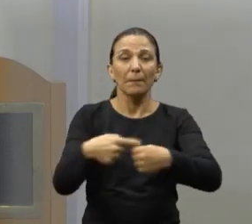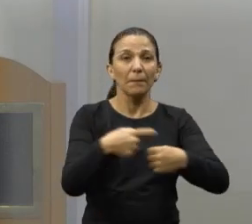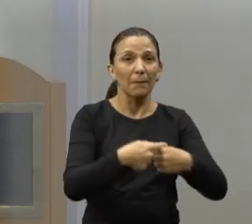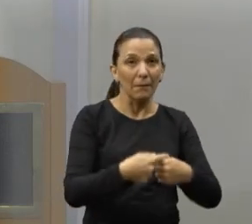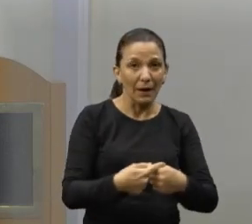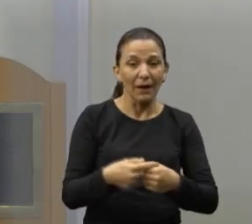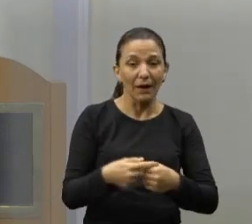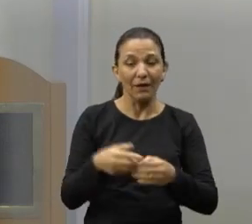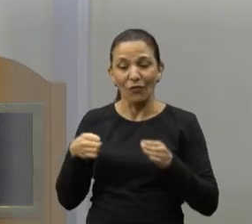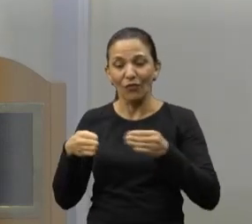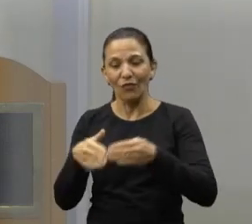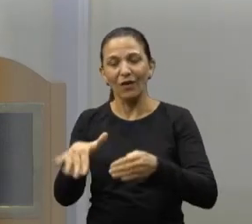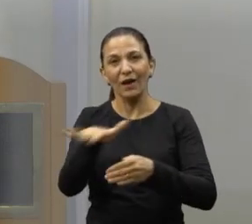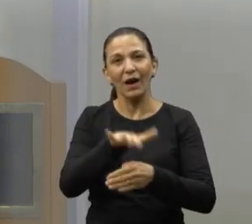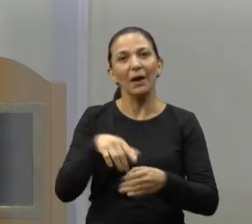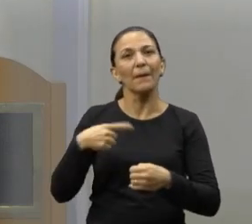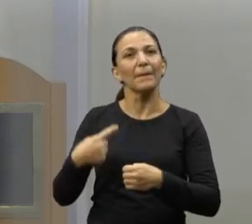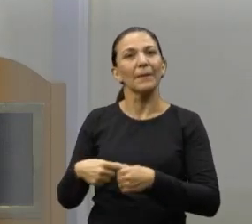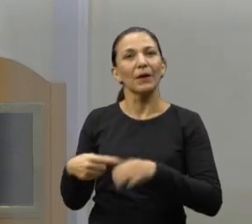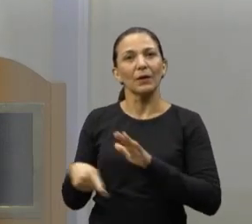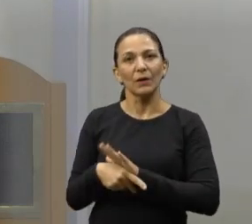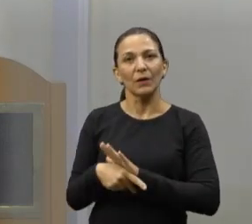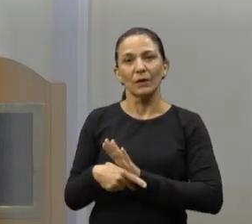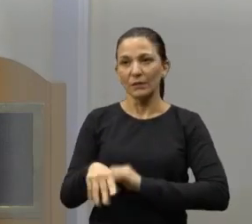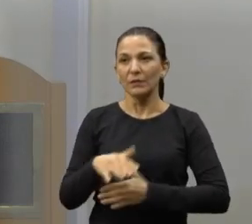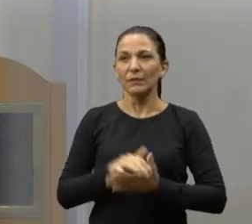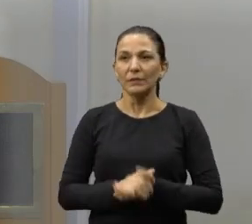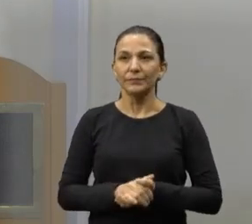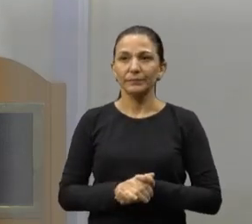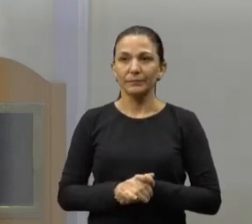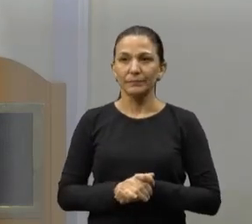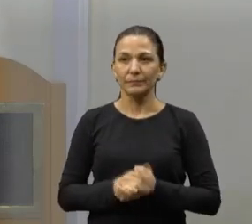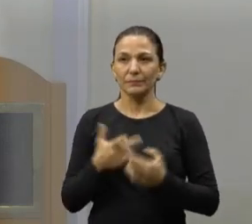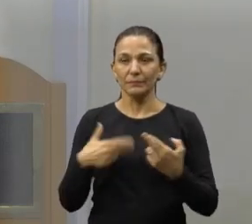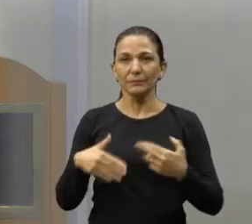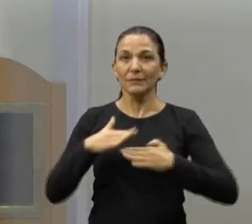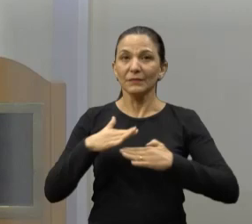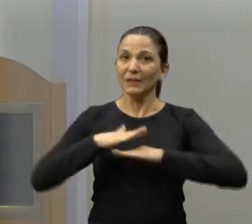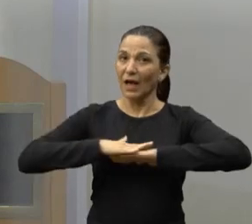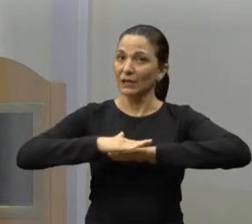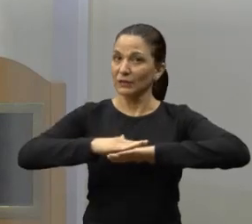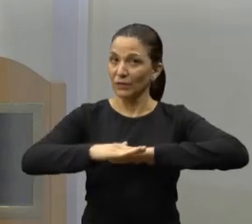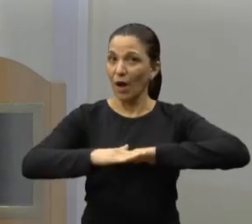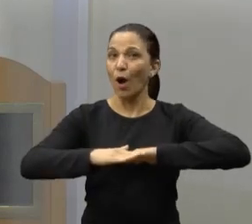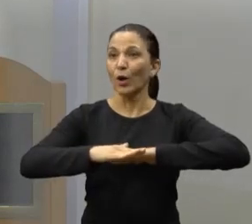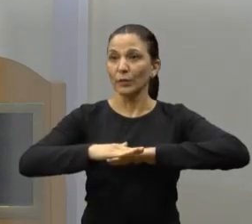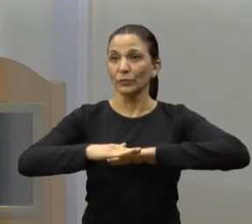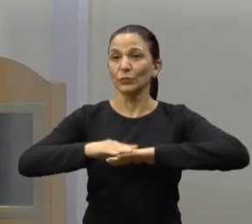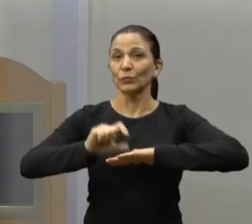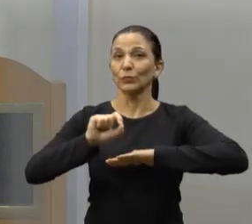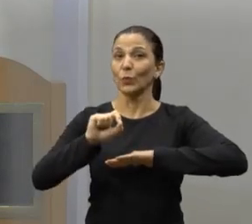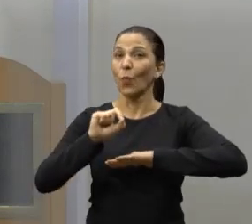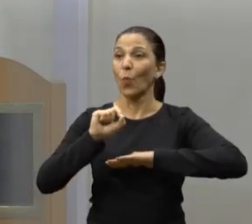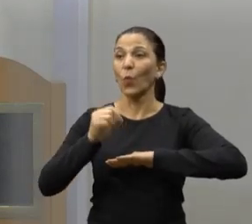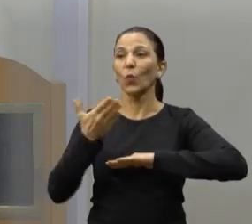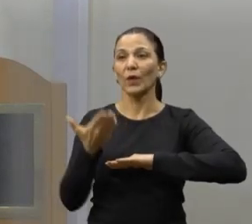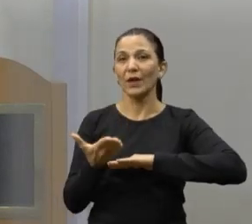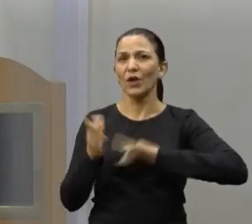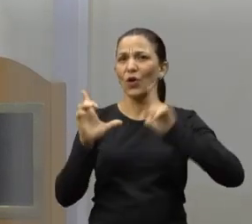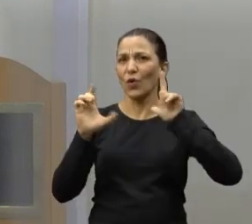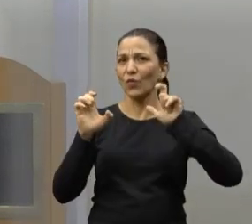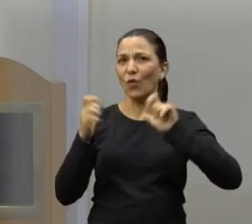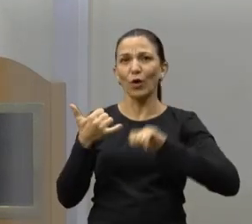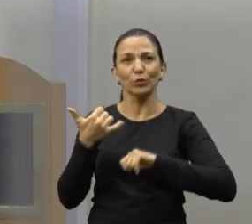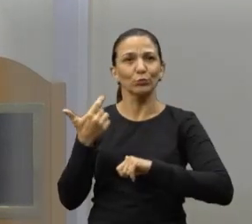região deixa aqui também uma crítica um ponto que ali o asfalto que foi feito né infelizmente não pude trazer as